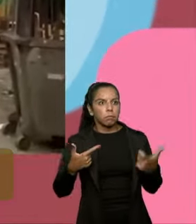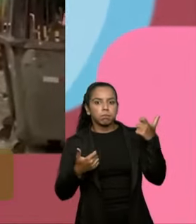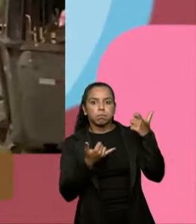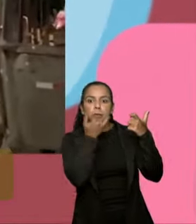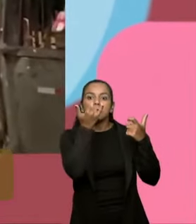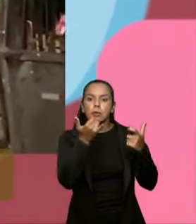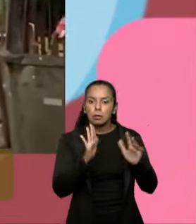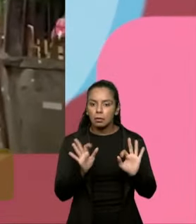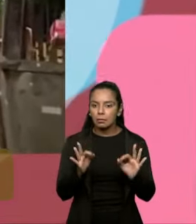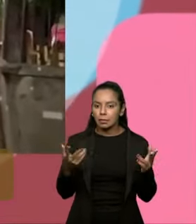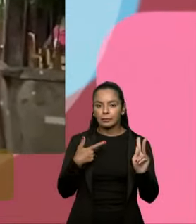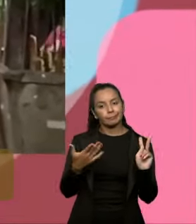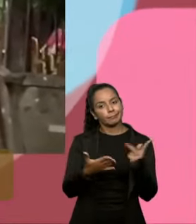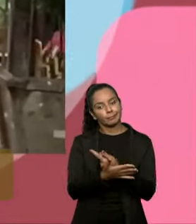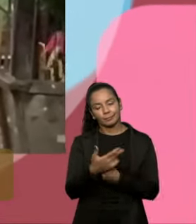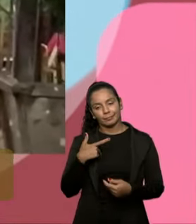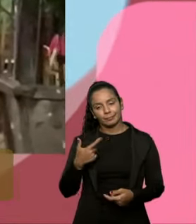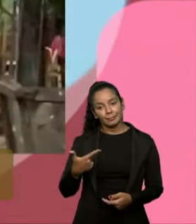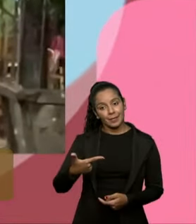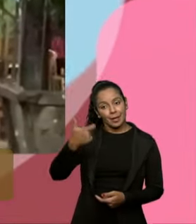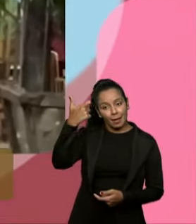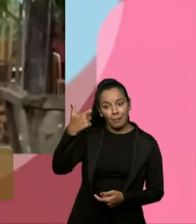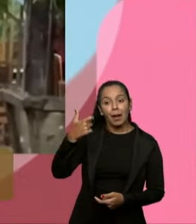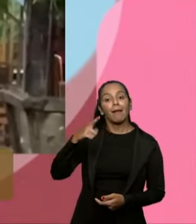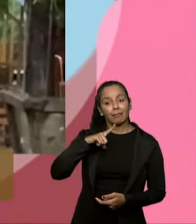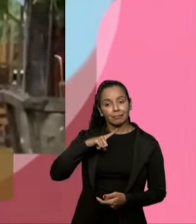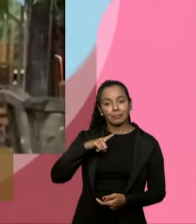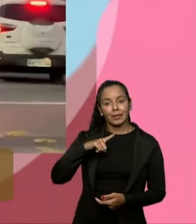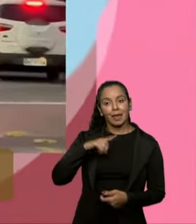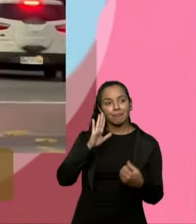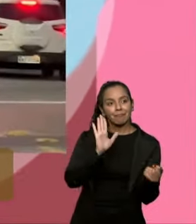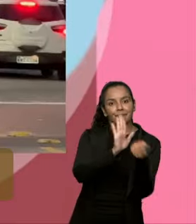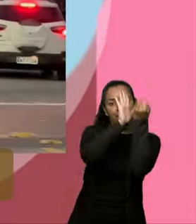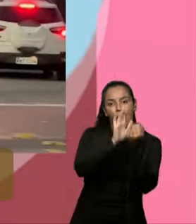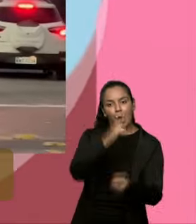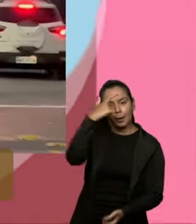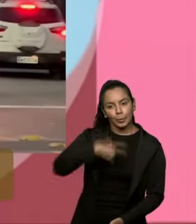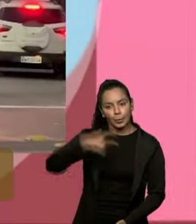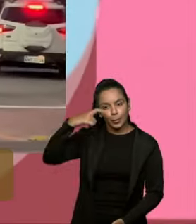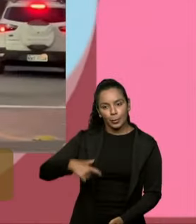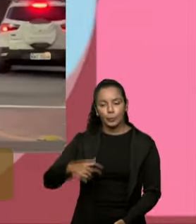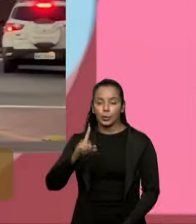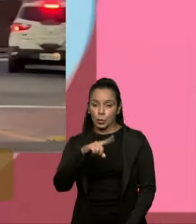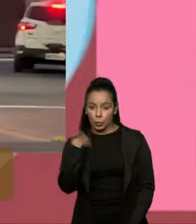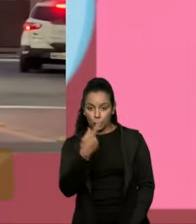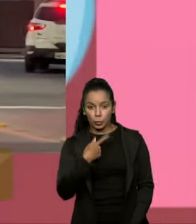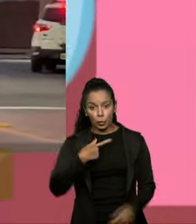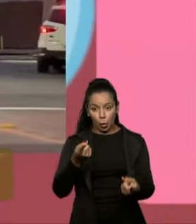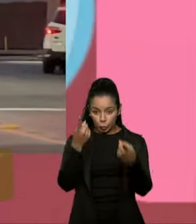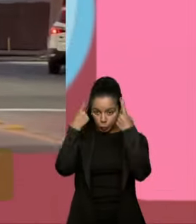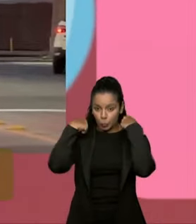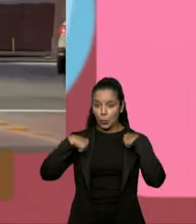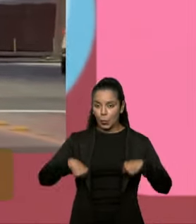perdidas, né? Que, na verdade, elas têm endereço próprio. Claro. Que são os nossos endereços,